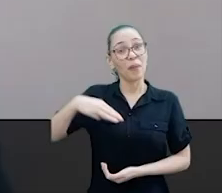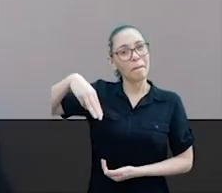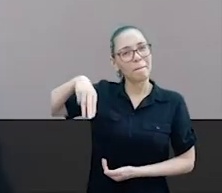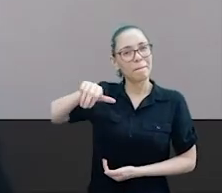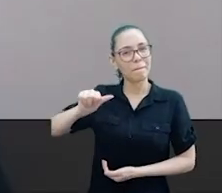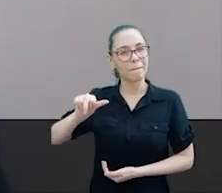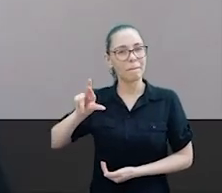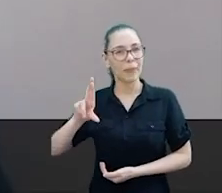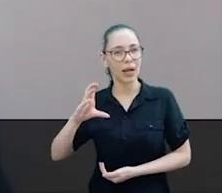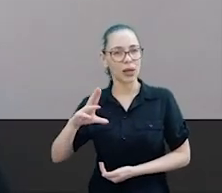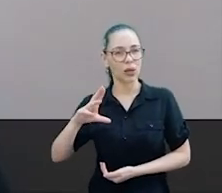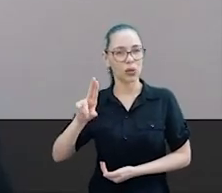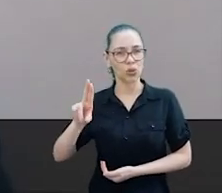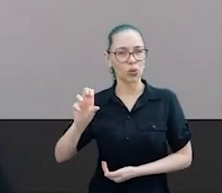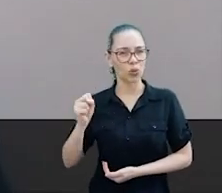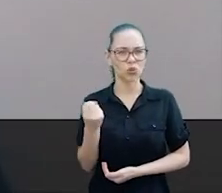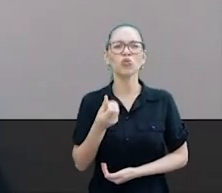Para mim, Marcos Vinícius foi um